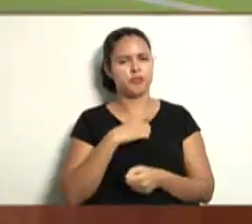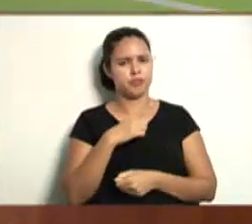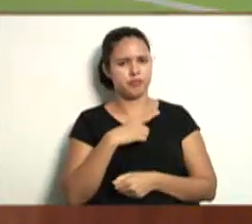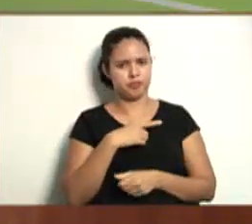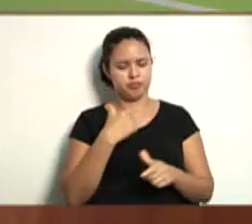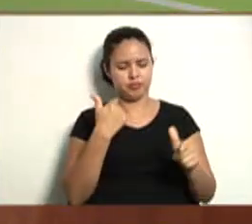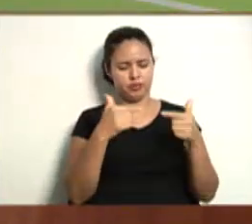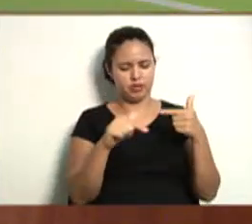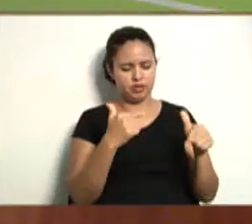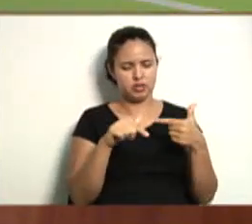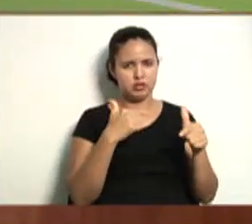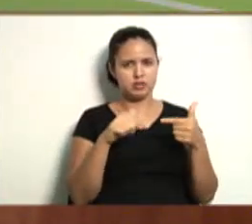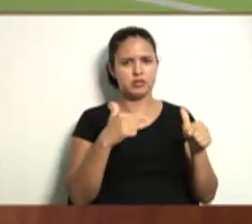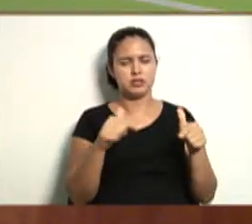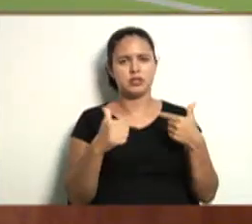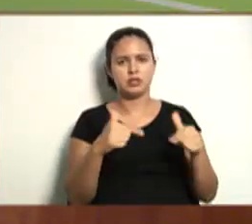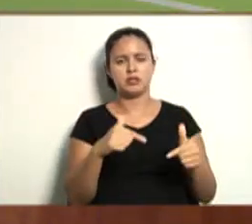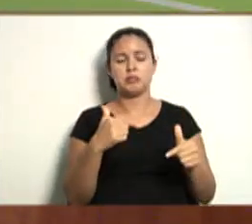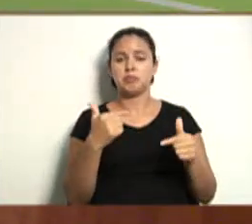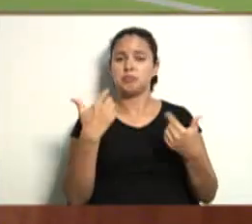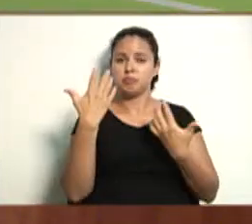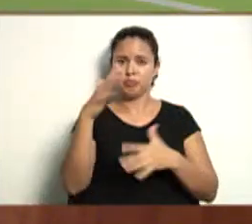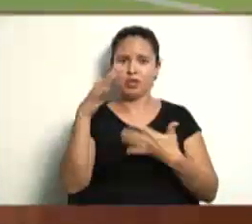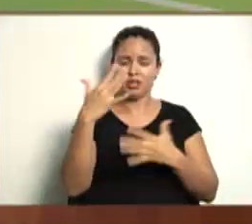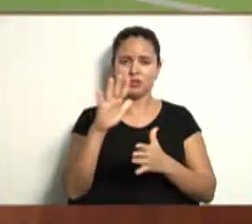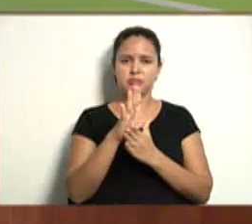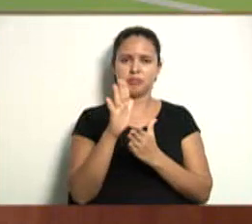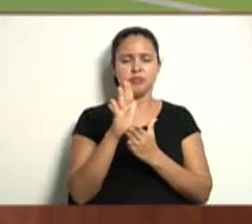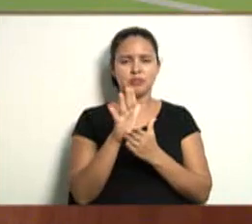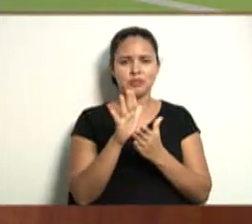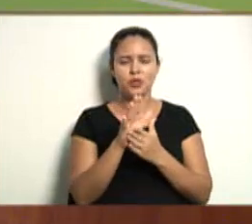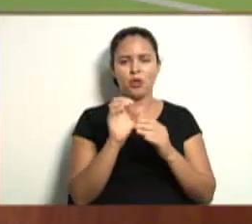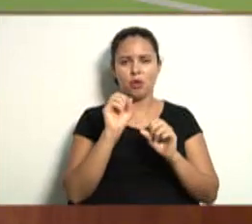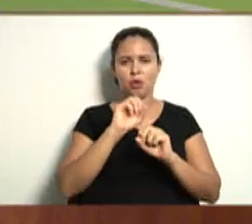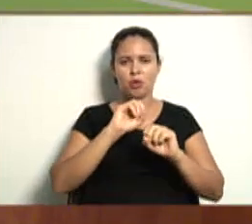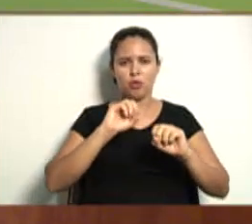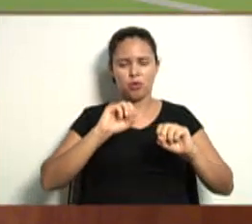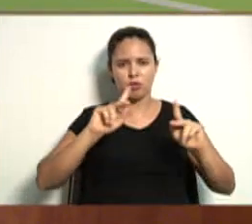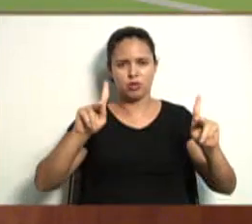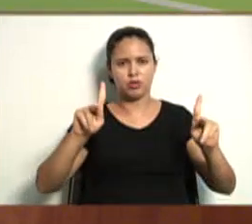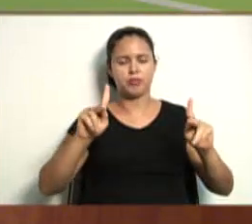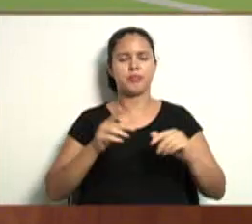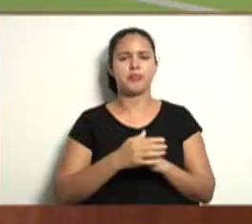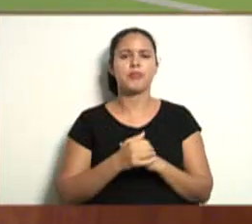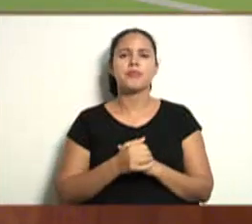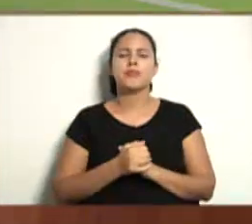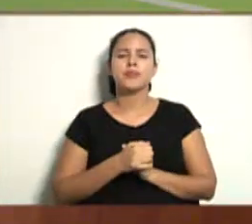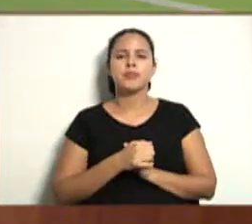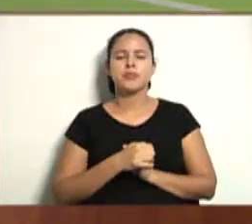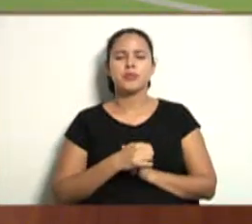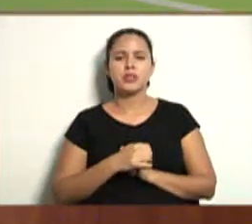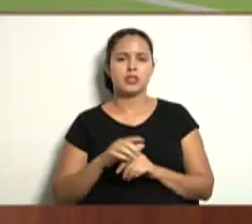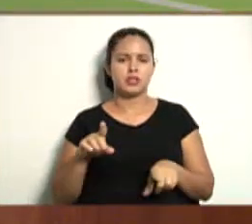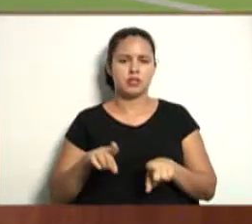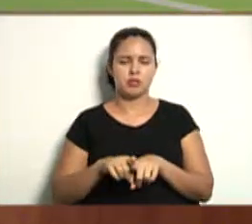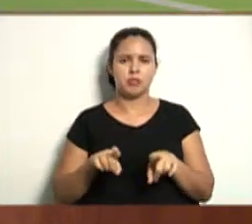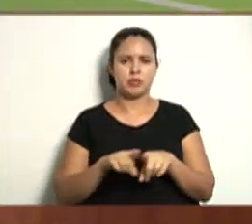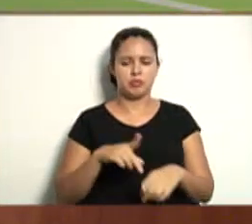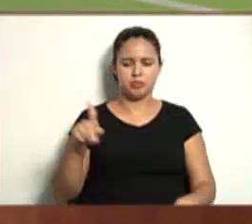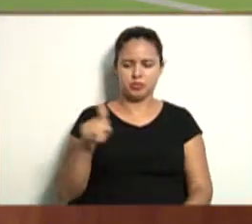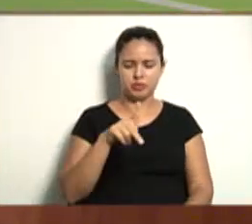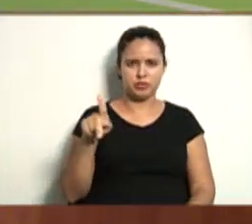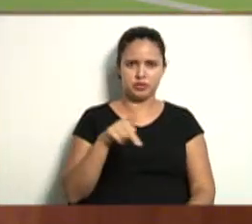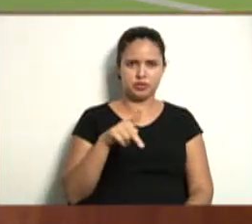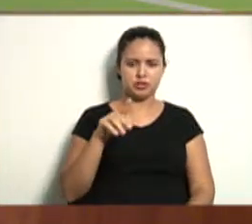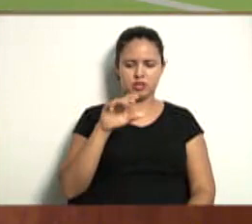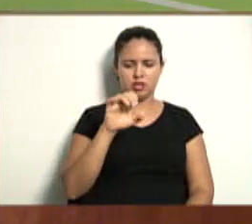existe trabalho. Parabéns, muito bem. Aqui tem a professora Elizabeth,